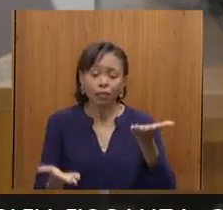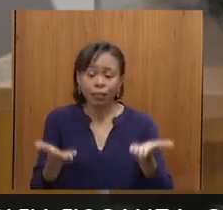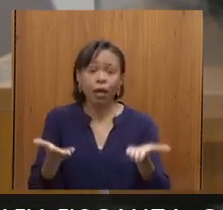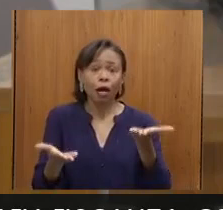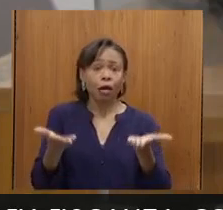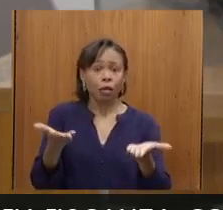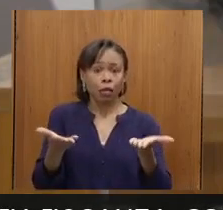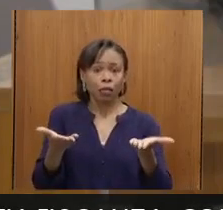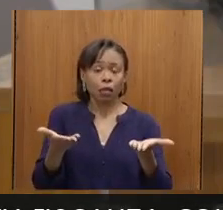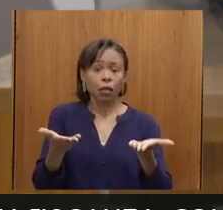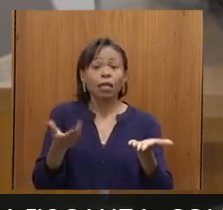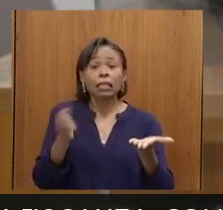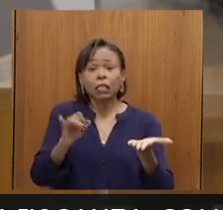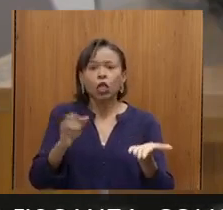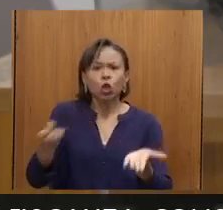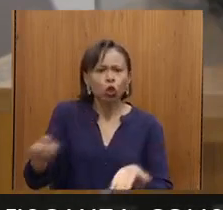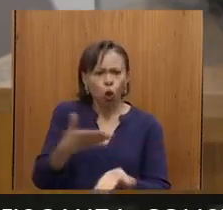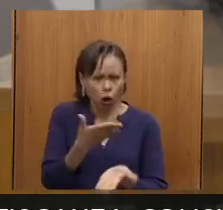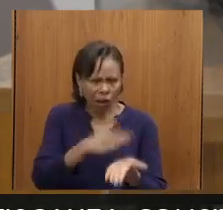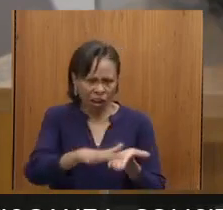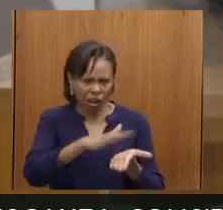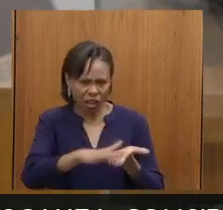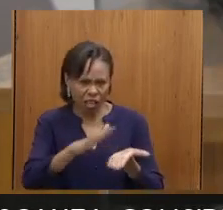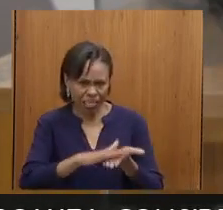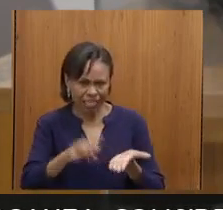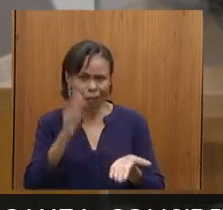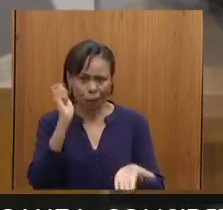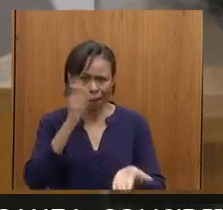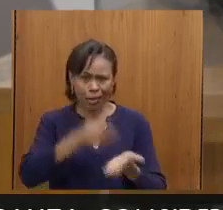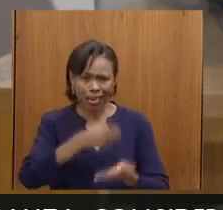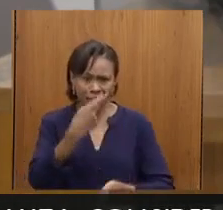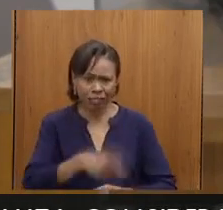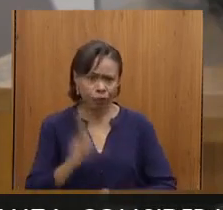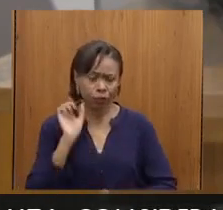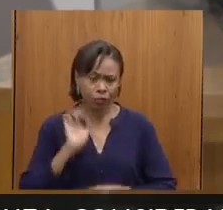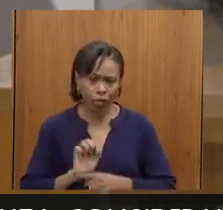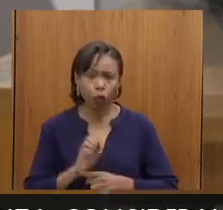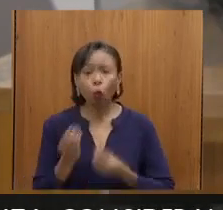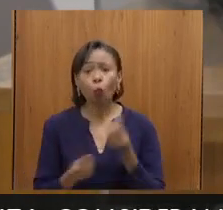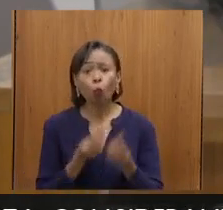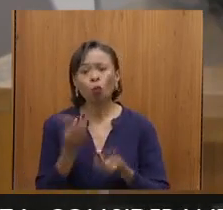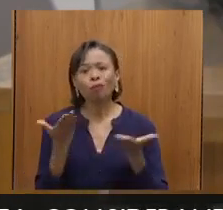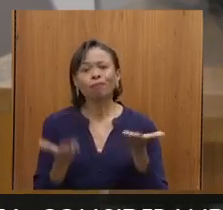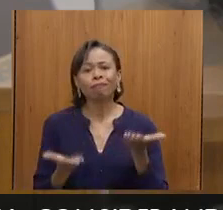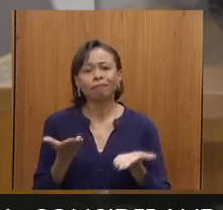uma nova despesa no Estado, então como que nós vamos equilibrar essa nova despesa no nosso Estado?